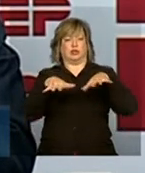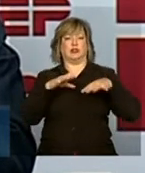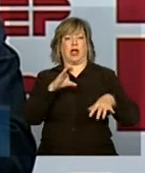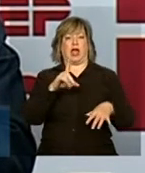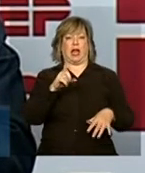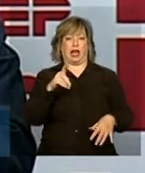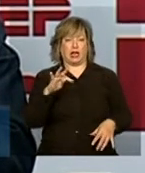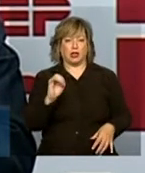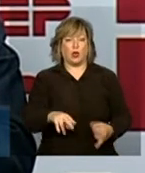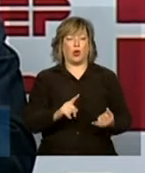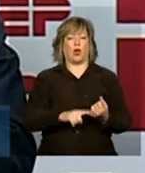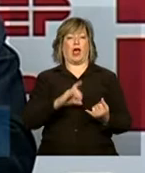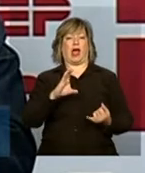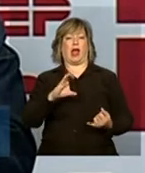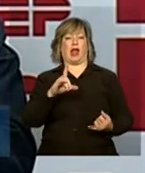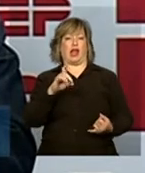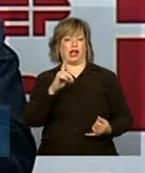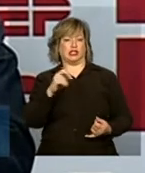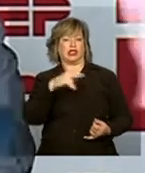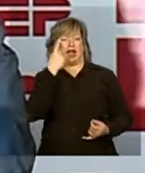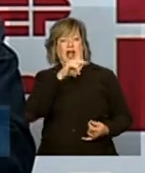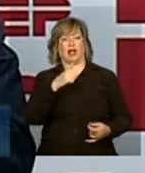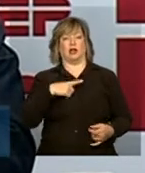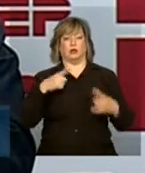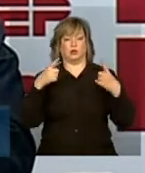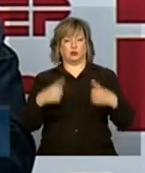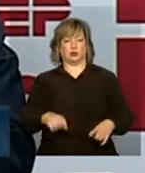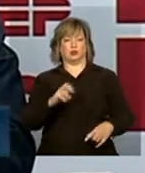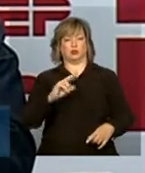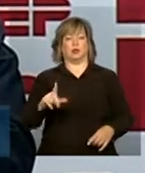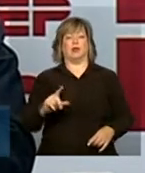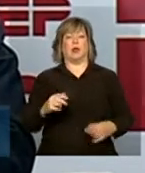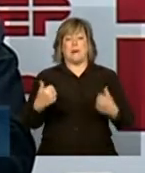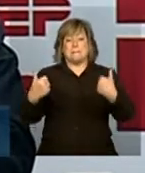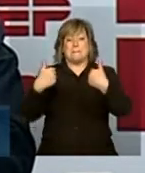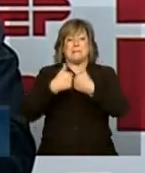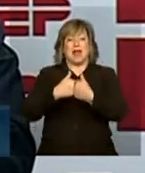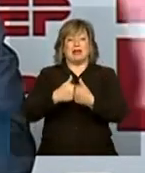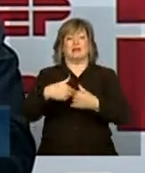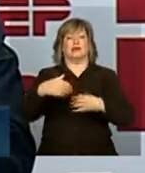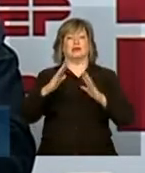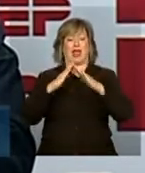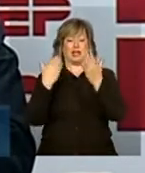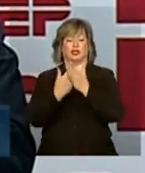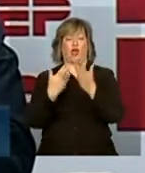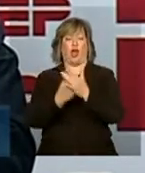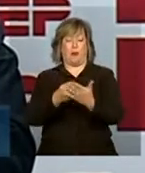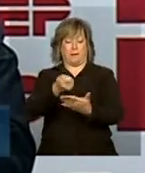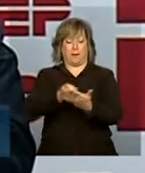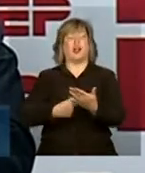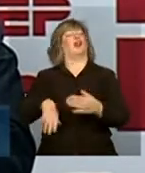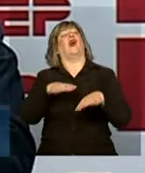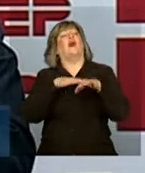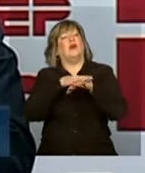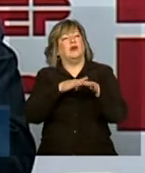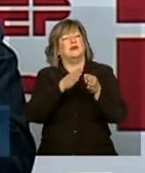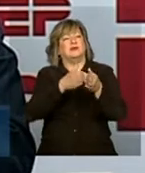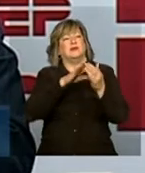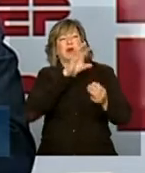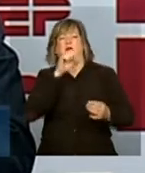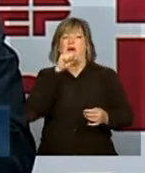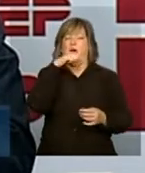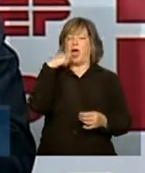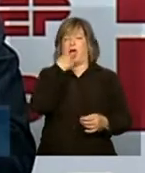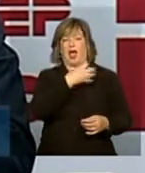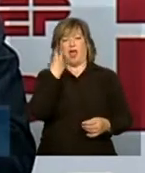e Cledir, exatamente do lado da escola que estava tendo o exame. E nós conseguimos negociar, agradeço aos artistas, que o